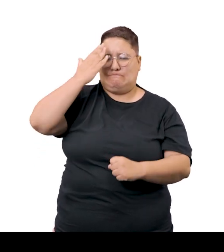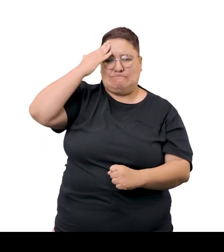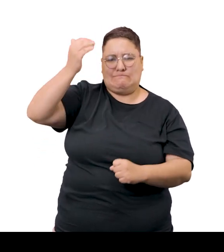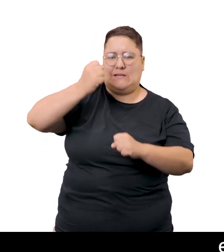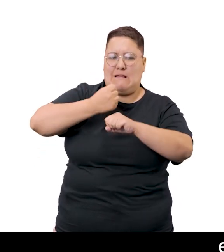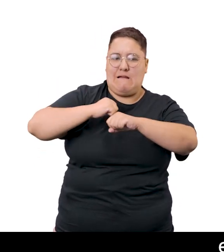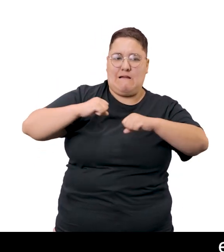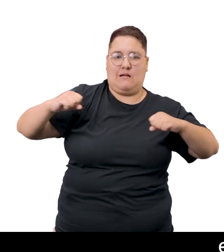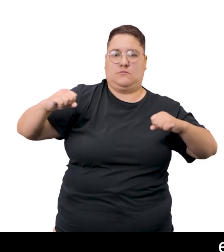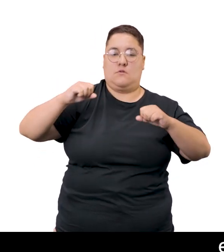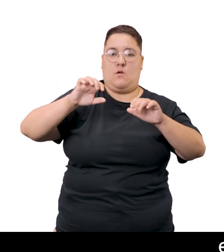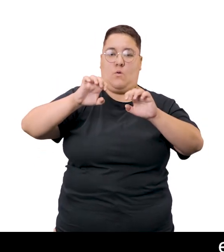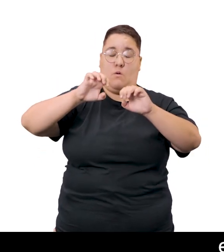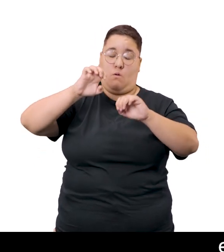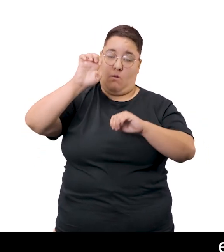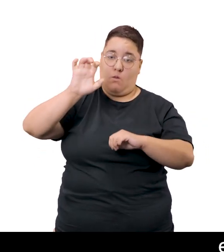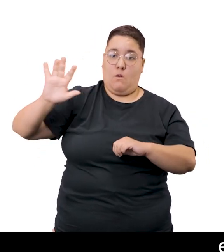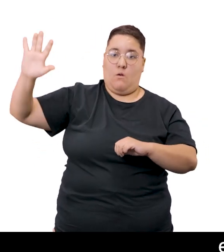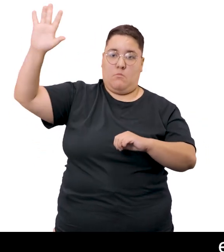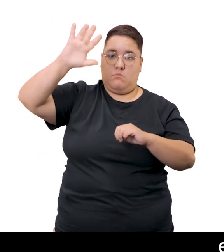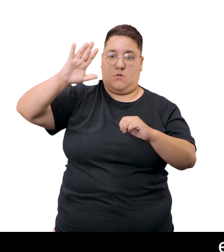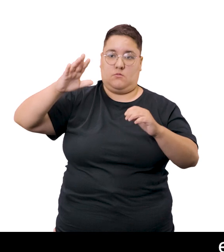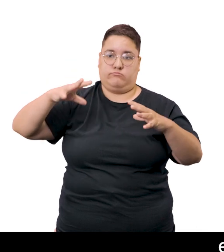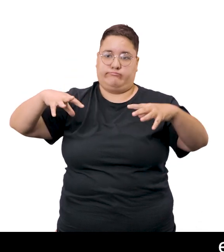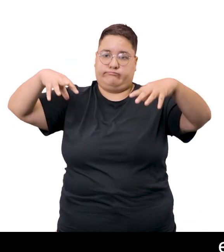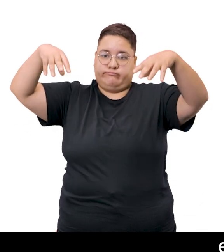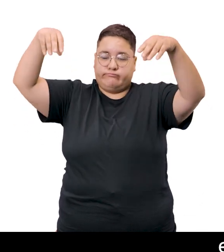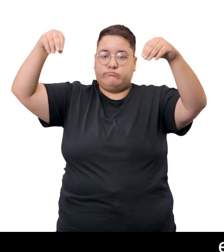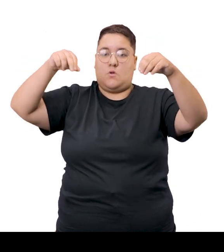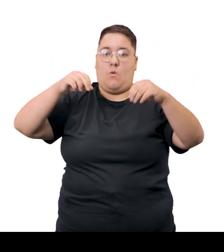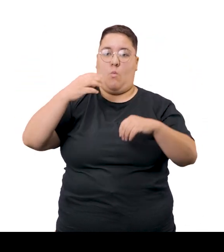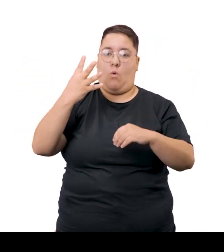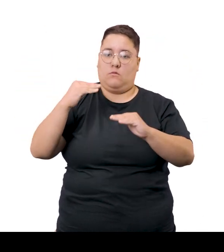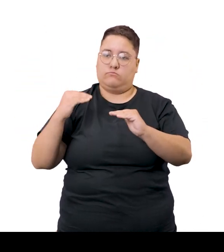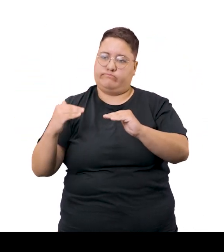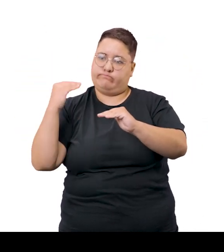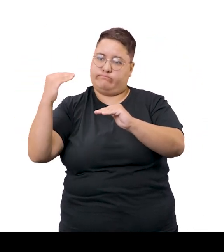da Europa, em um palácio de 4 andares no centro de Amsterdã.